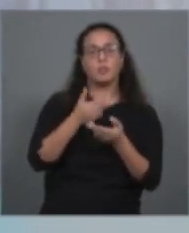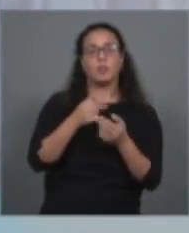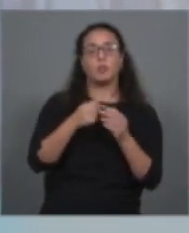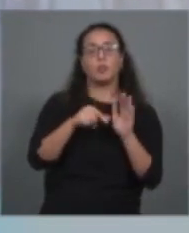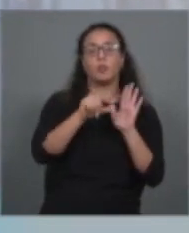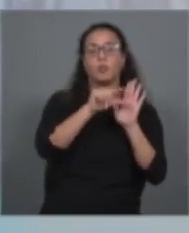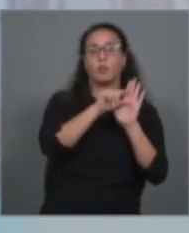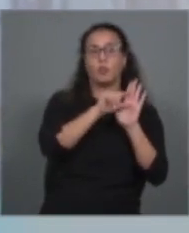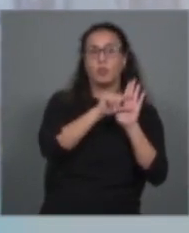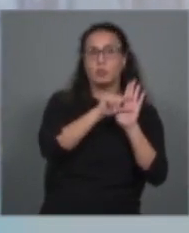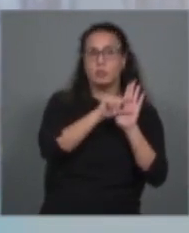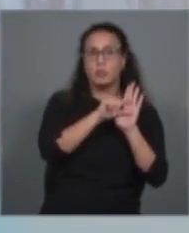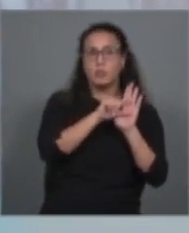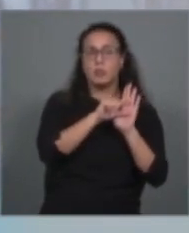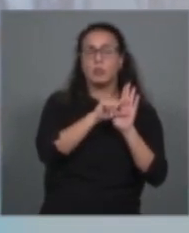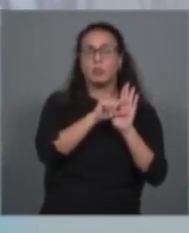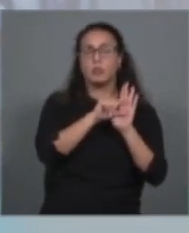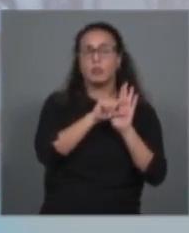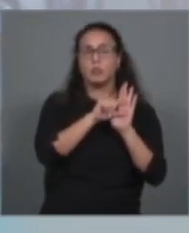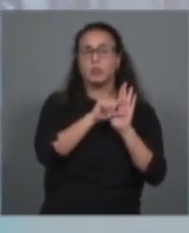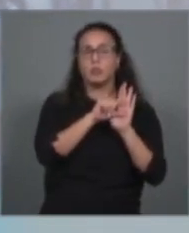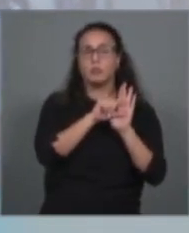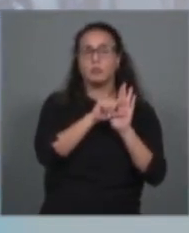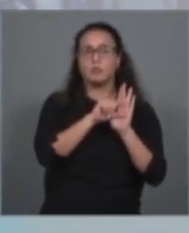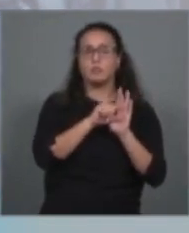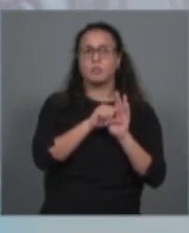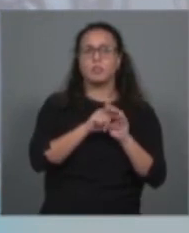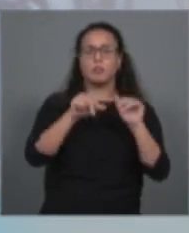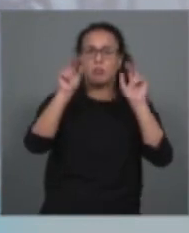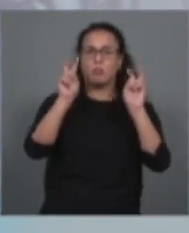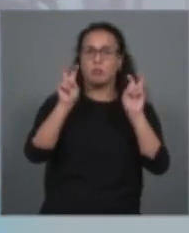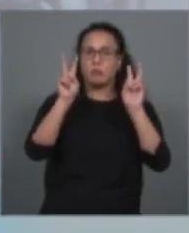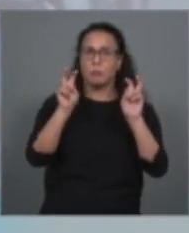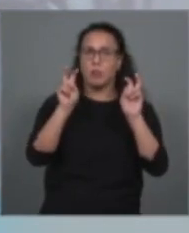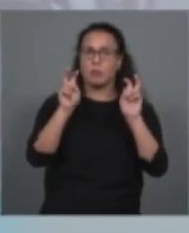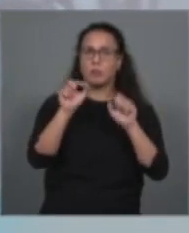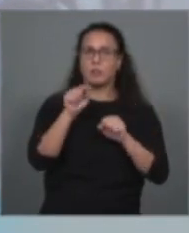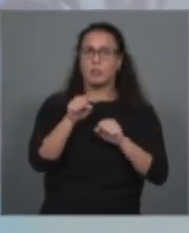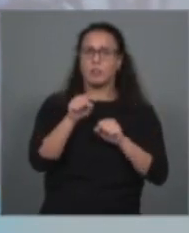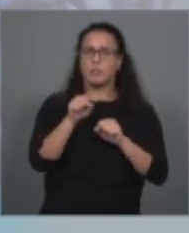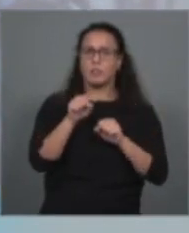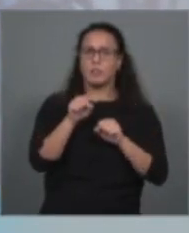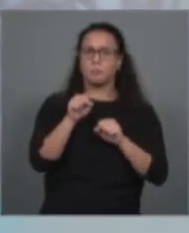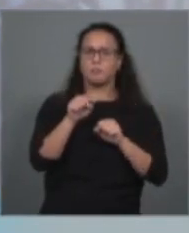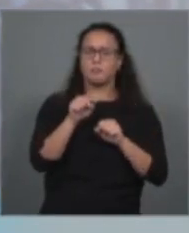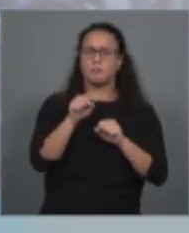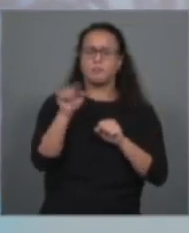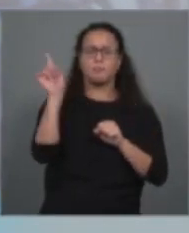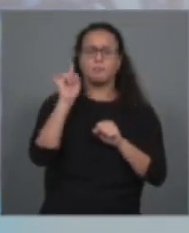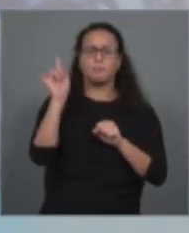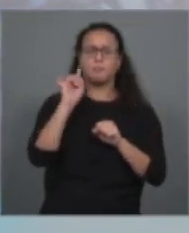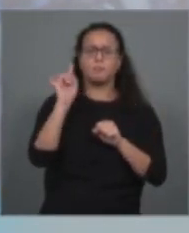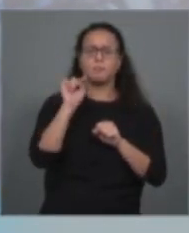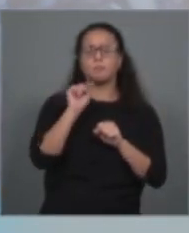que escreveste no portal.sj, precisamente sobre esta temática. Apontando, sobretudo, este dia como uma